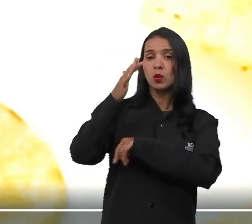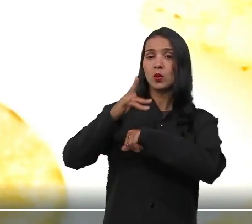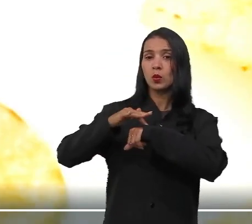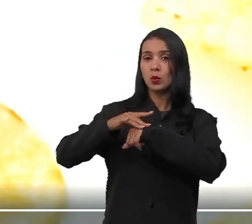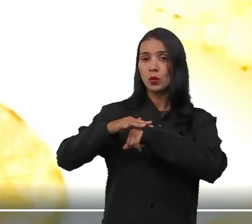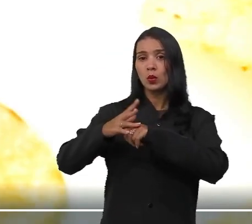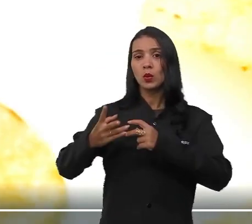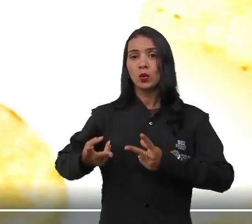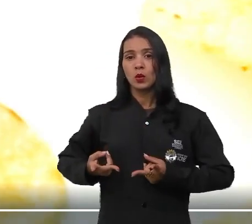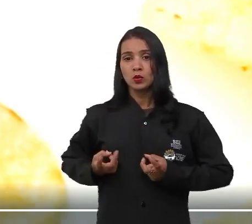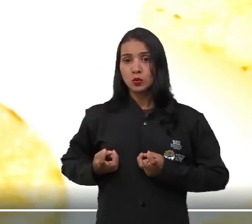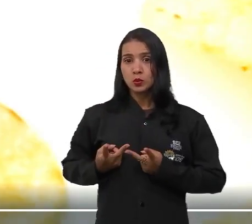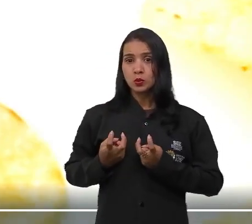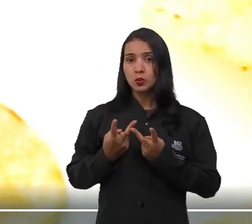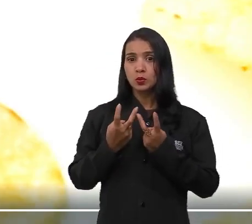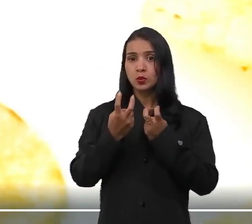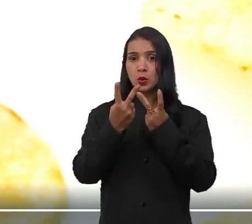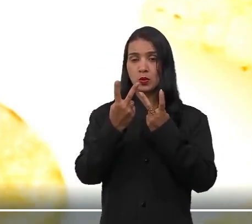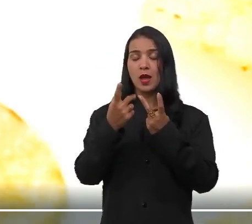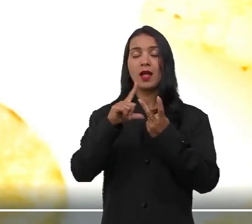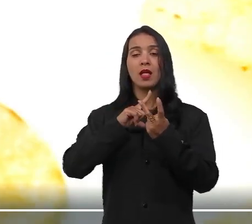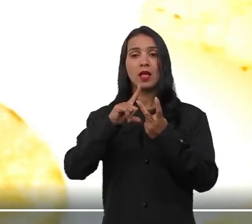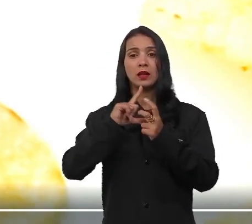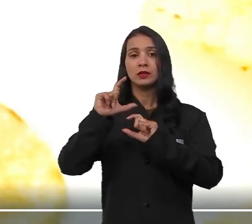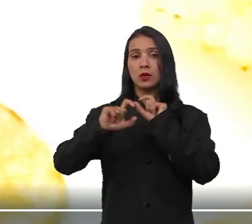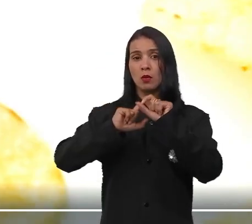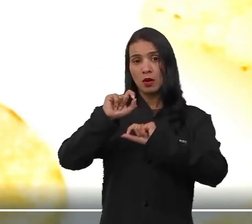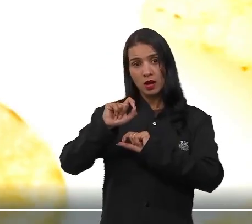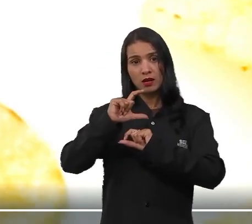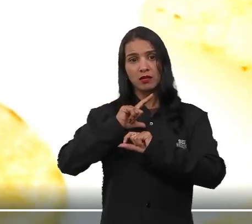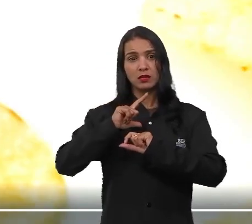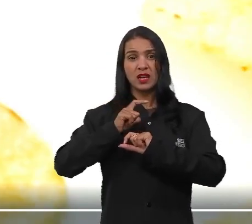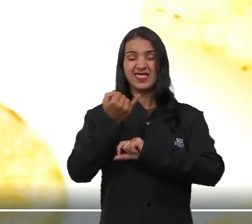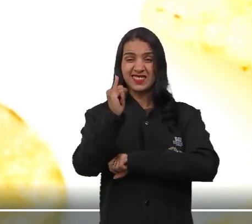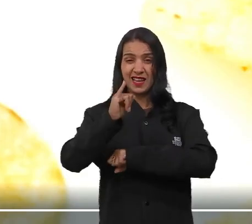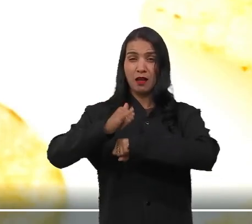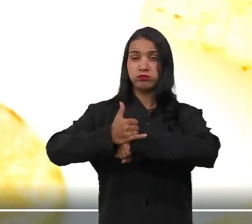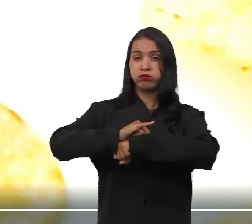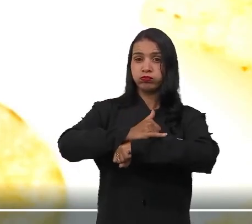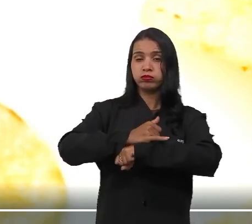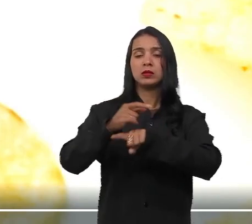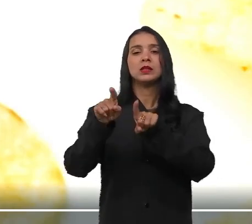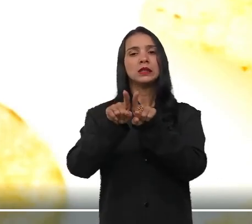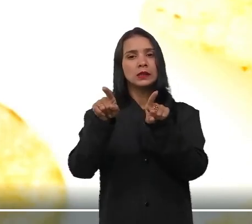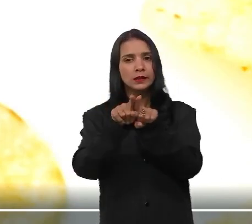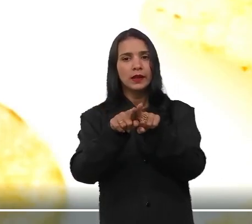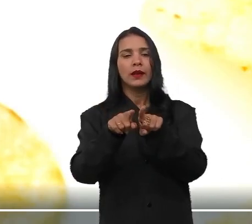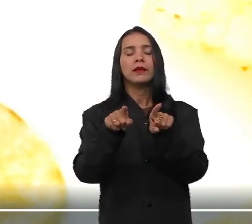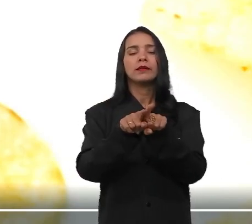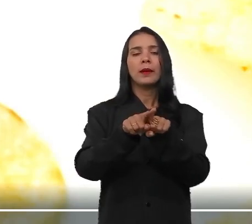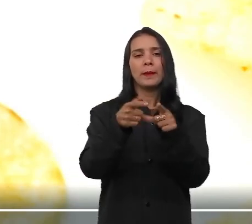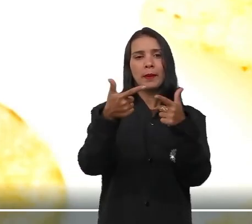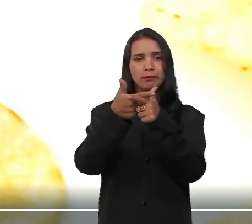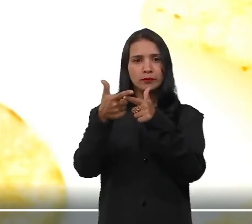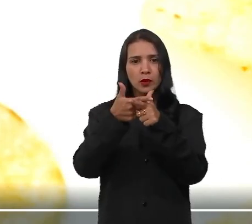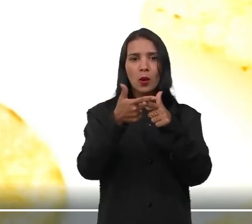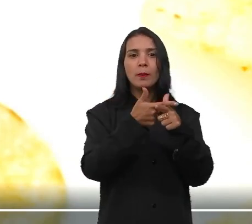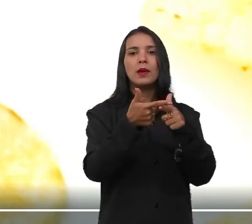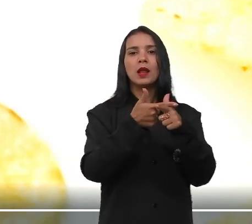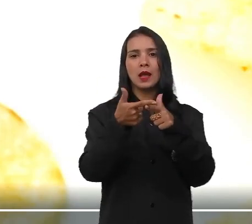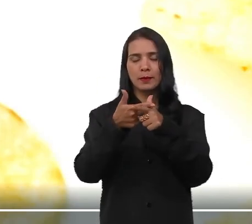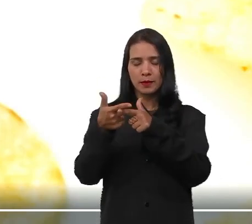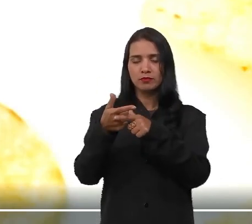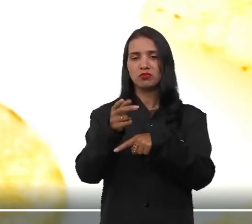problemas relacionados ao câncer ou então a questão da obesidade, diversos problemas ali, né, ao longo da vida por conta, né, da